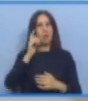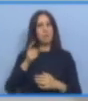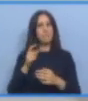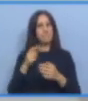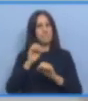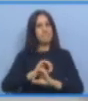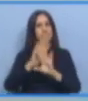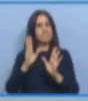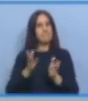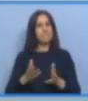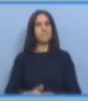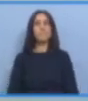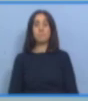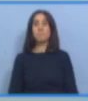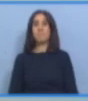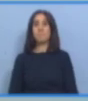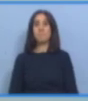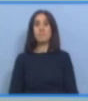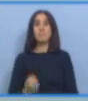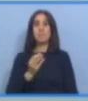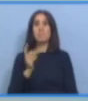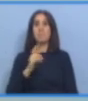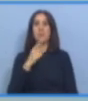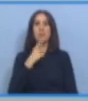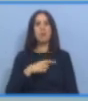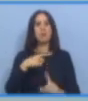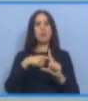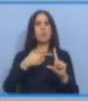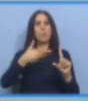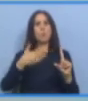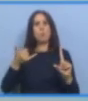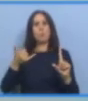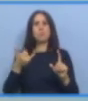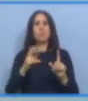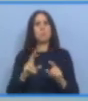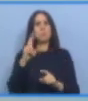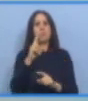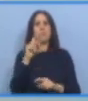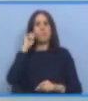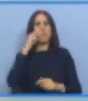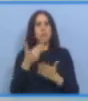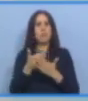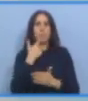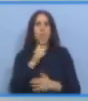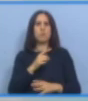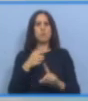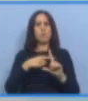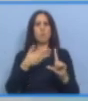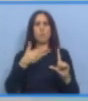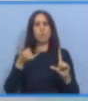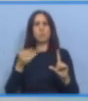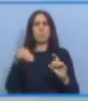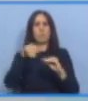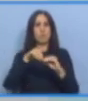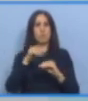Sim, ouvimos muito frequentemente dizer que aumentar mais 1 ou 2 graus não há de ter uma consequência assim tão grande, porque é só mais 1 ou 2 graus.